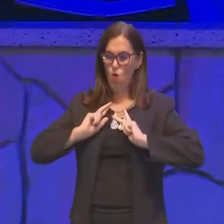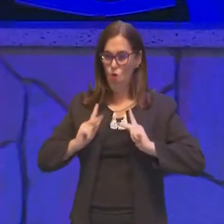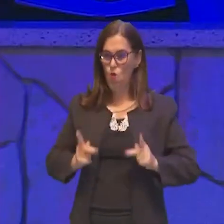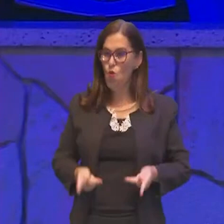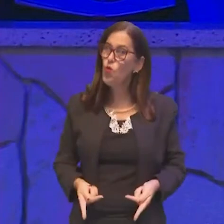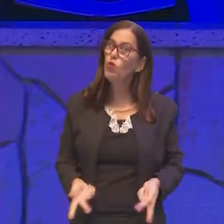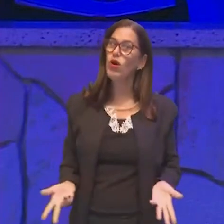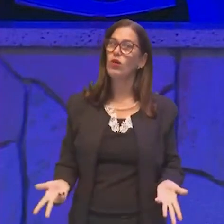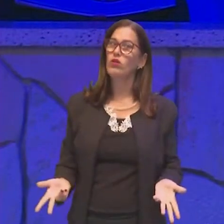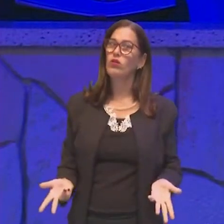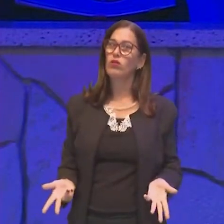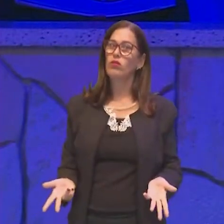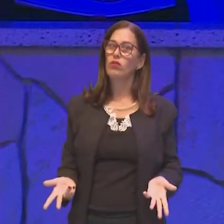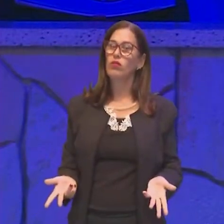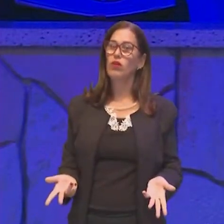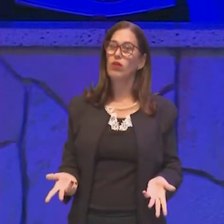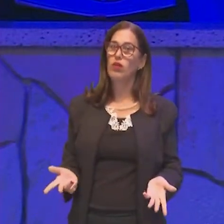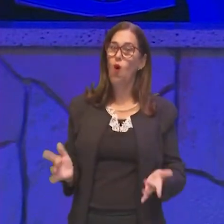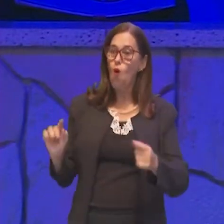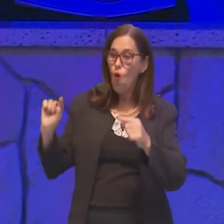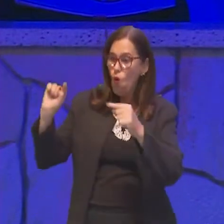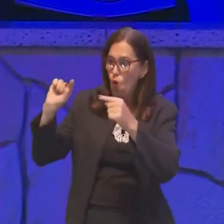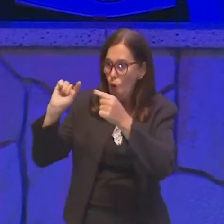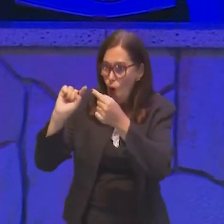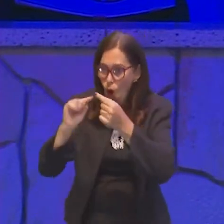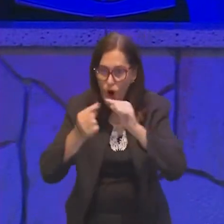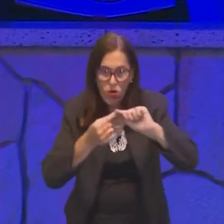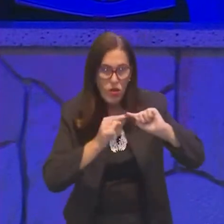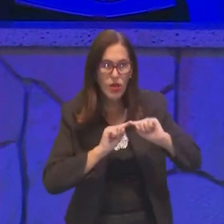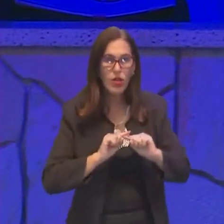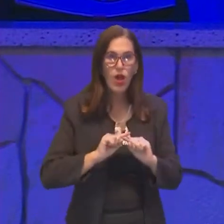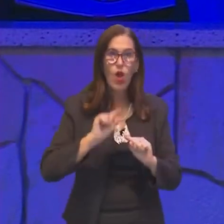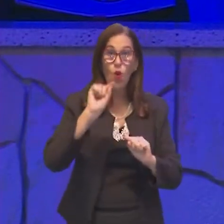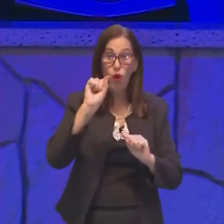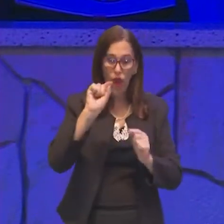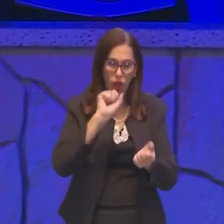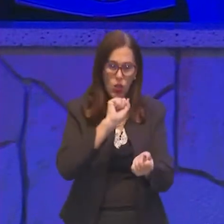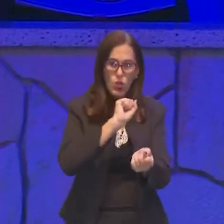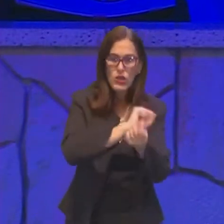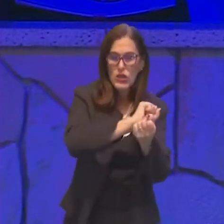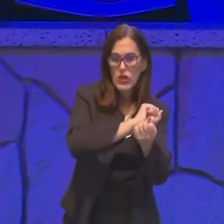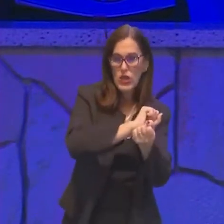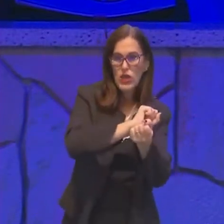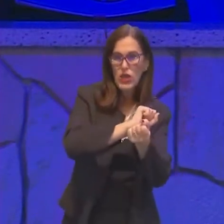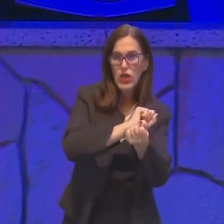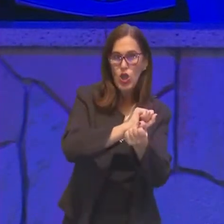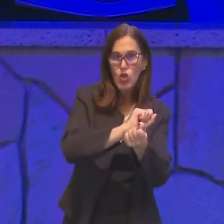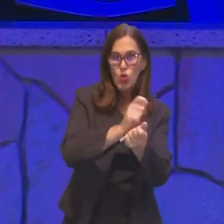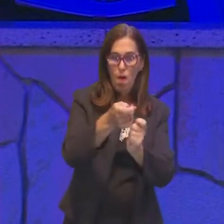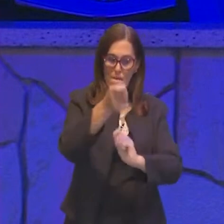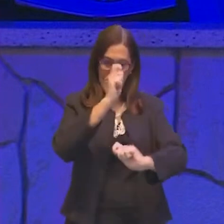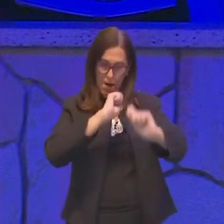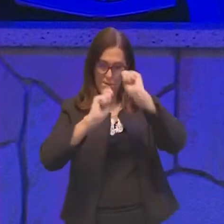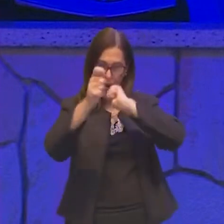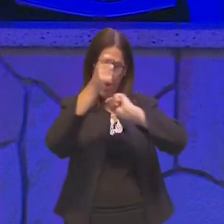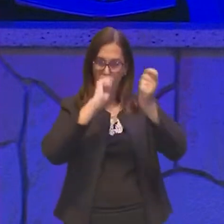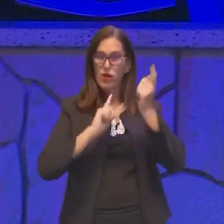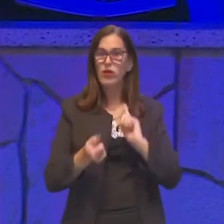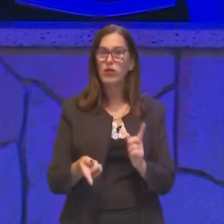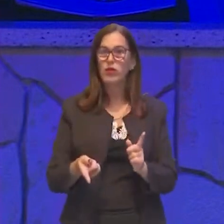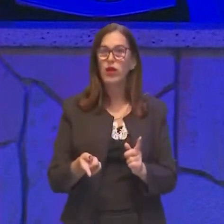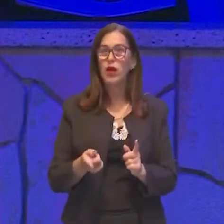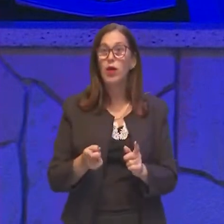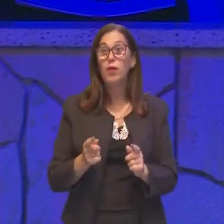daí essa conexão de que aquilo que nos escraviza, aquilo que nos domina, pode ser levado